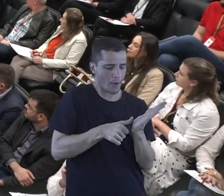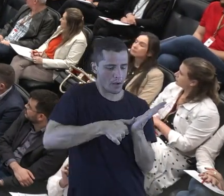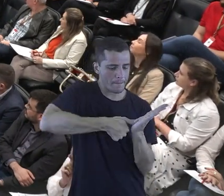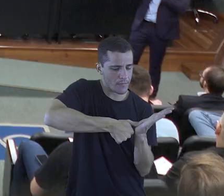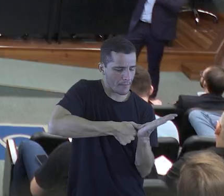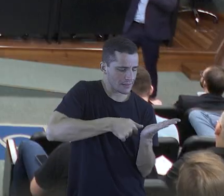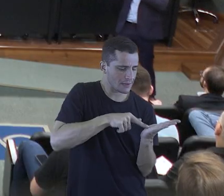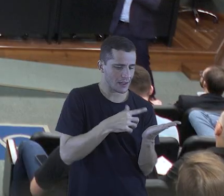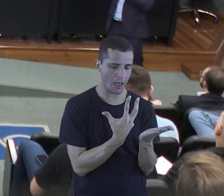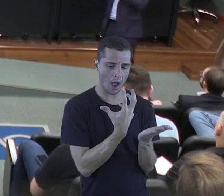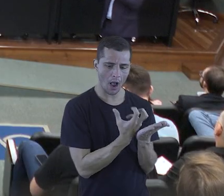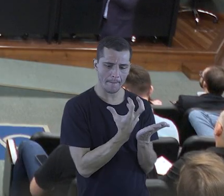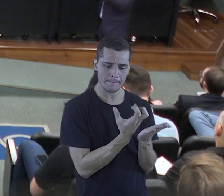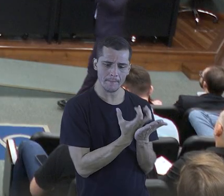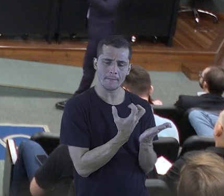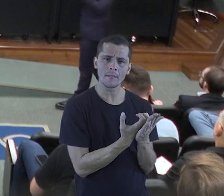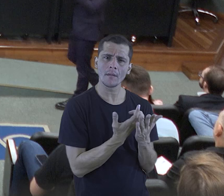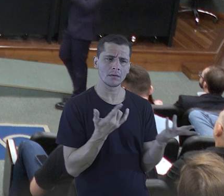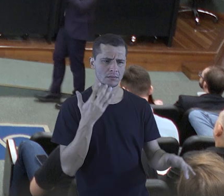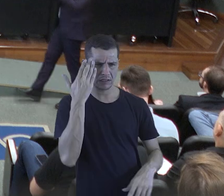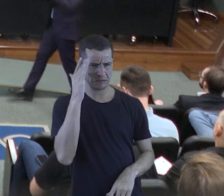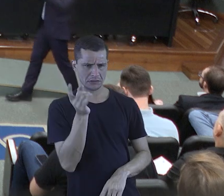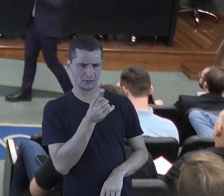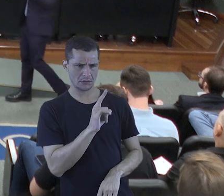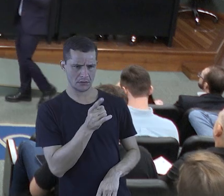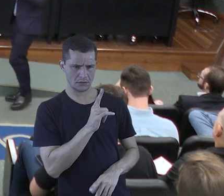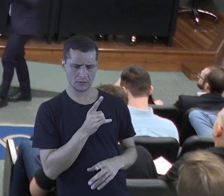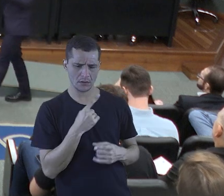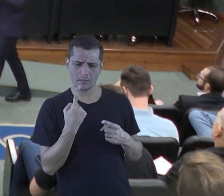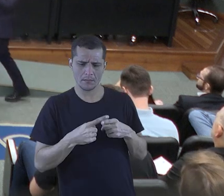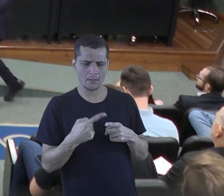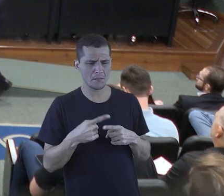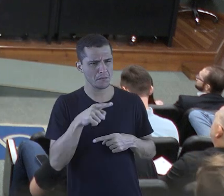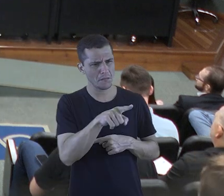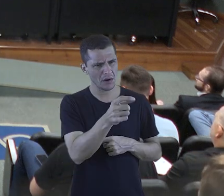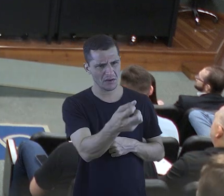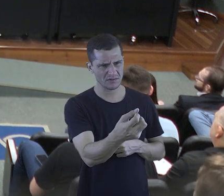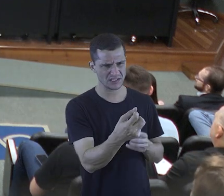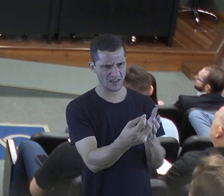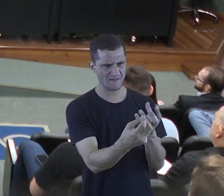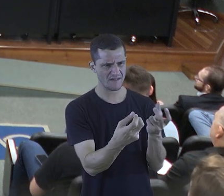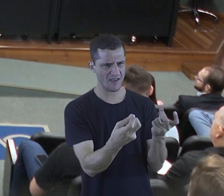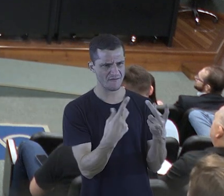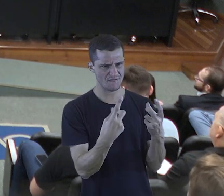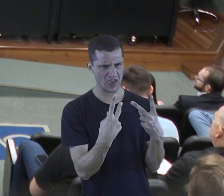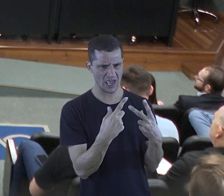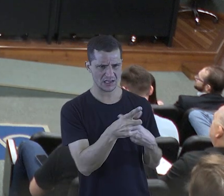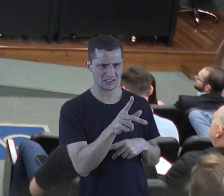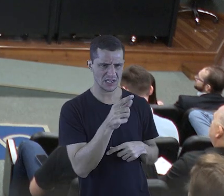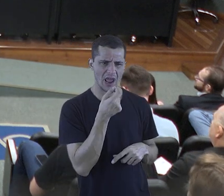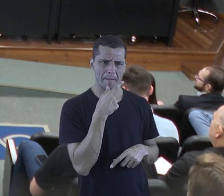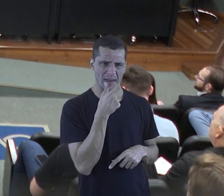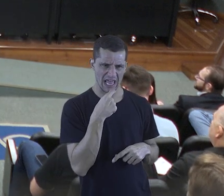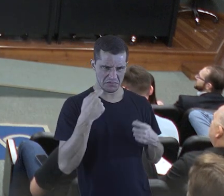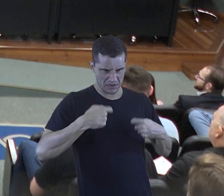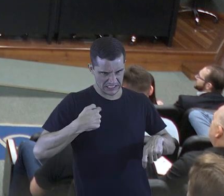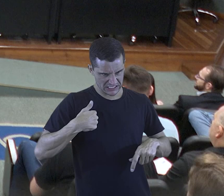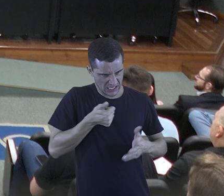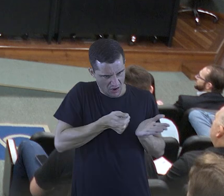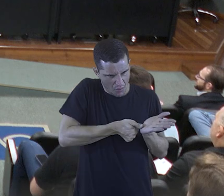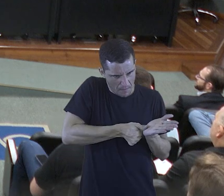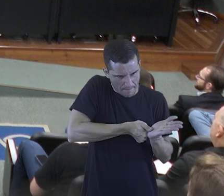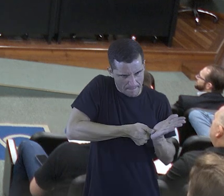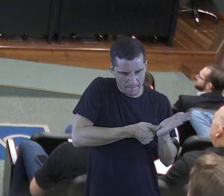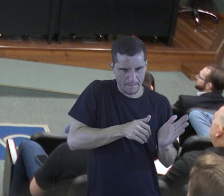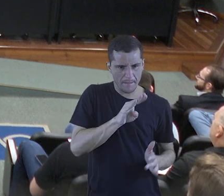agora para eu realizar a venda, eu preciso da sua biometria. Do seu dado digital. O senhor pode me passar o negocinho assim? Eu falei,